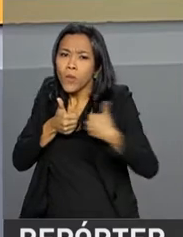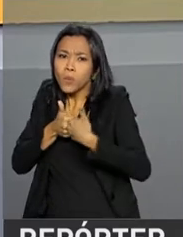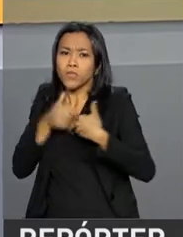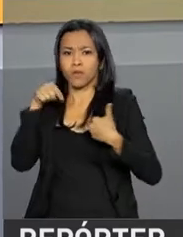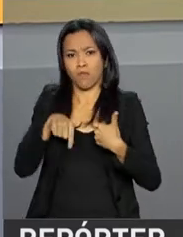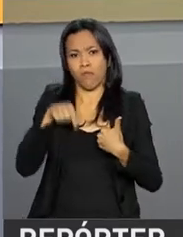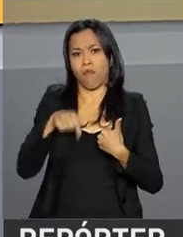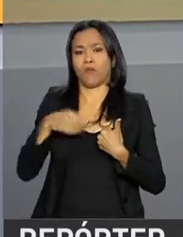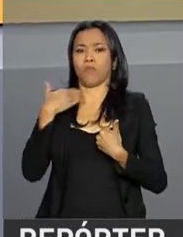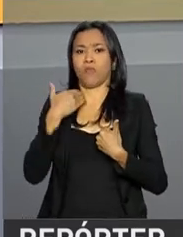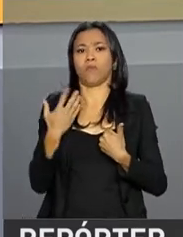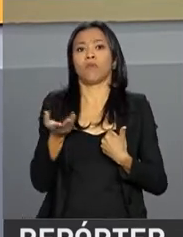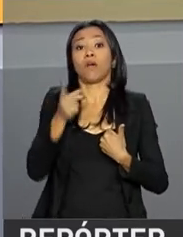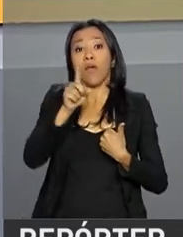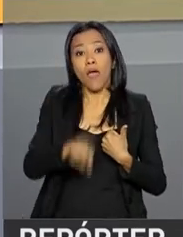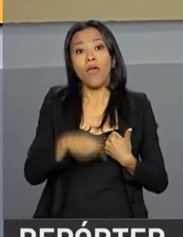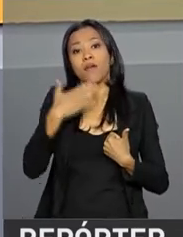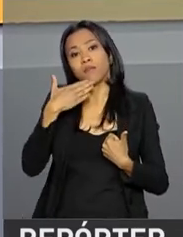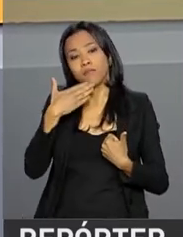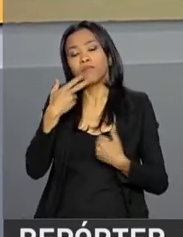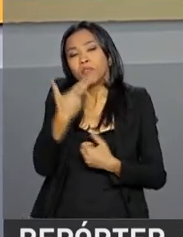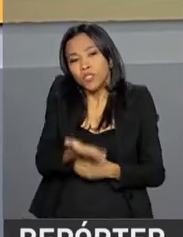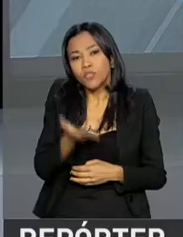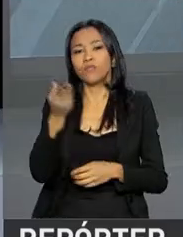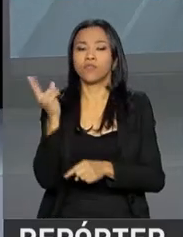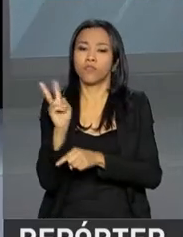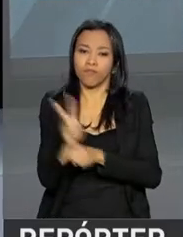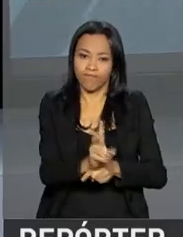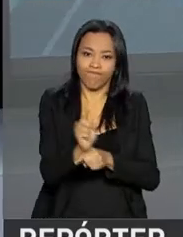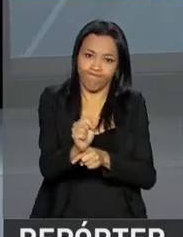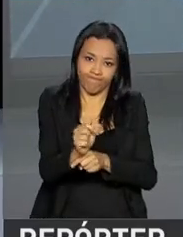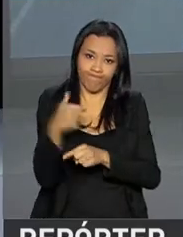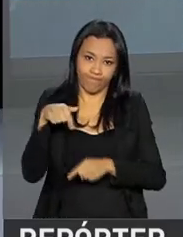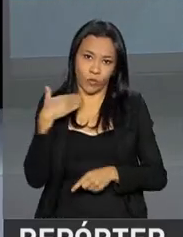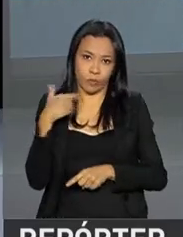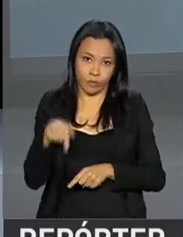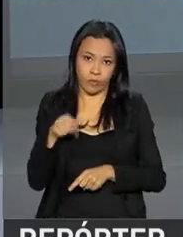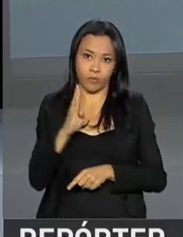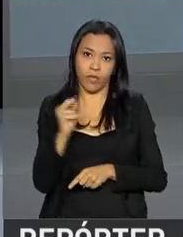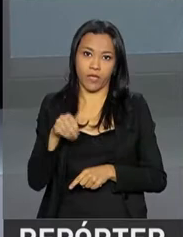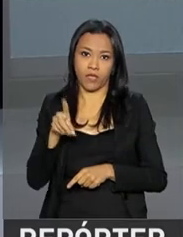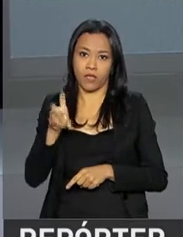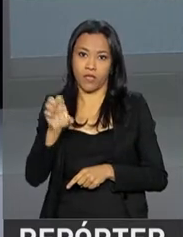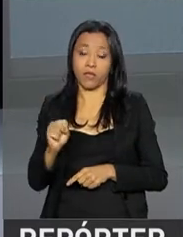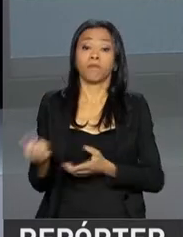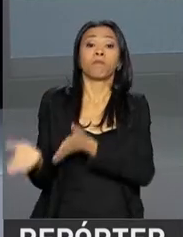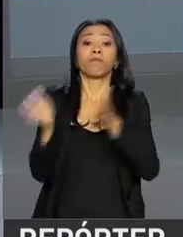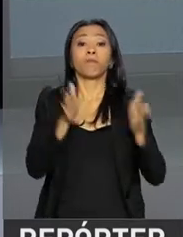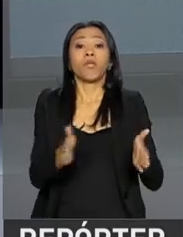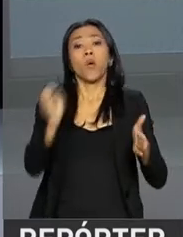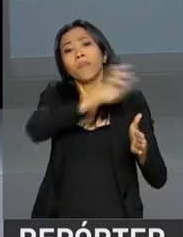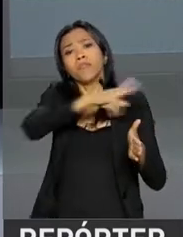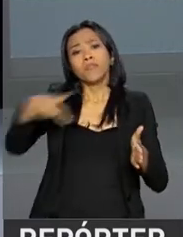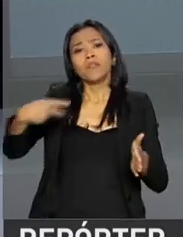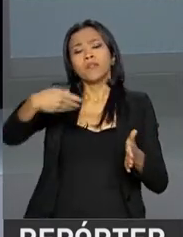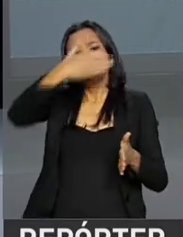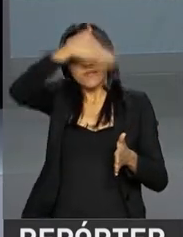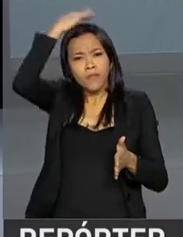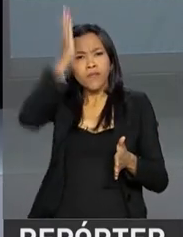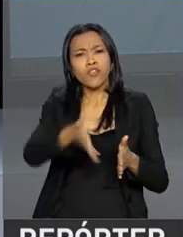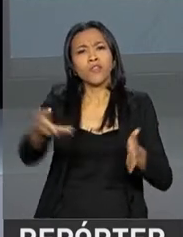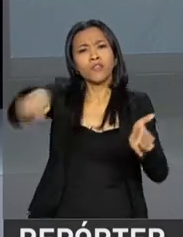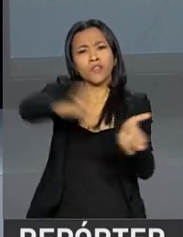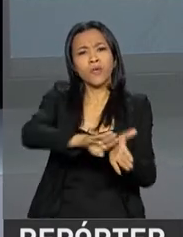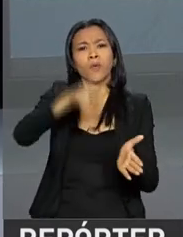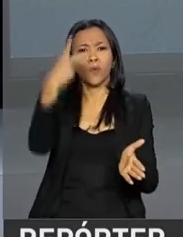concedidos em financiamentos do bnds presidente michel temer está de volta ao brasil depois de seis dias de